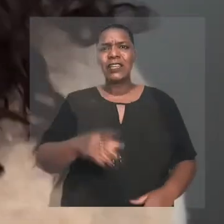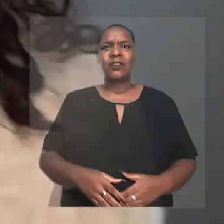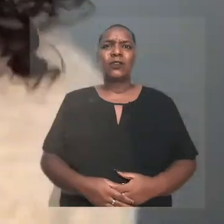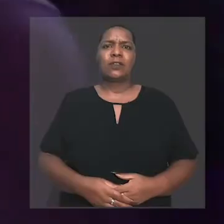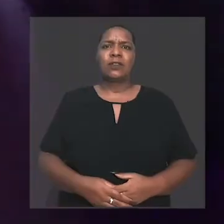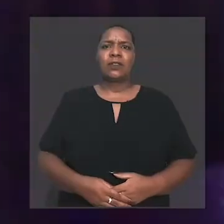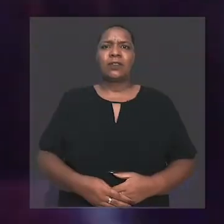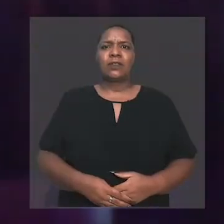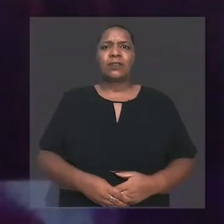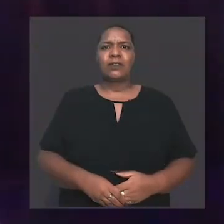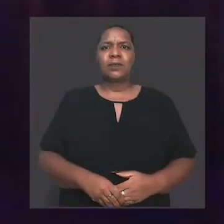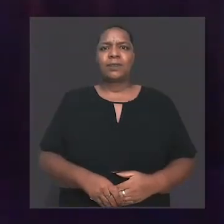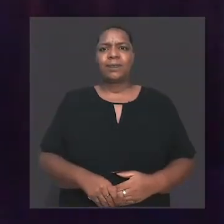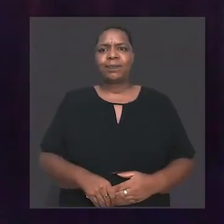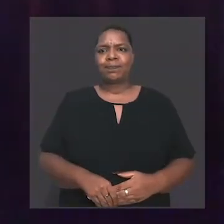precisava do silêncio.